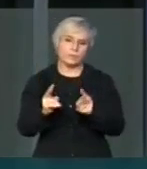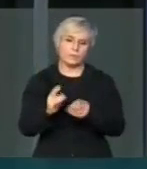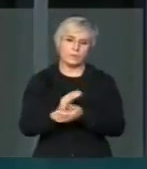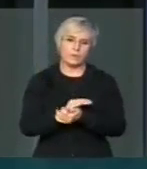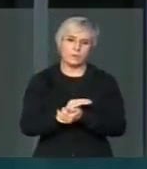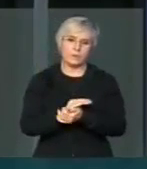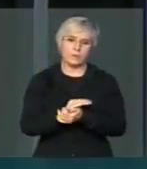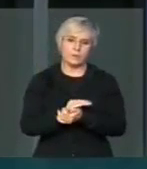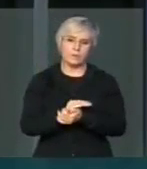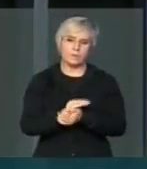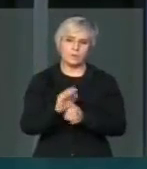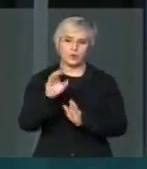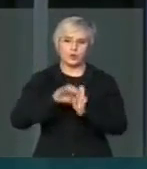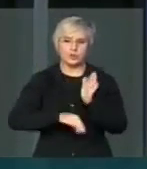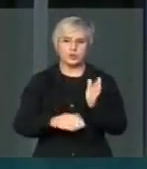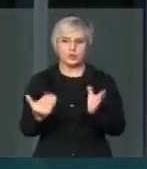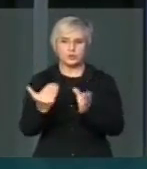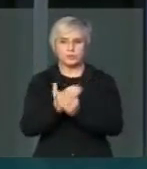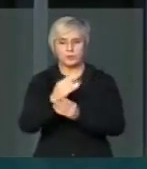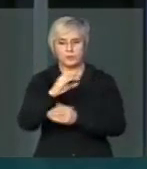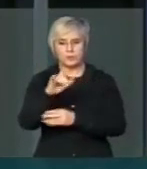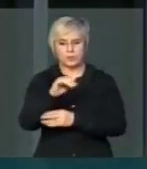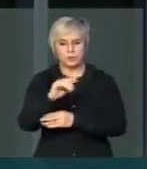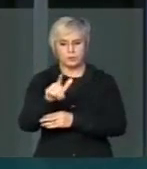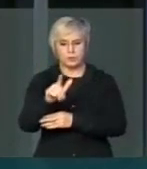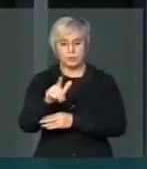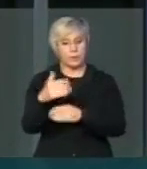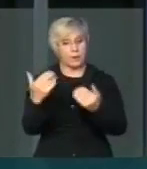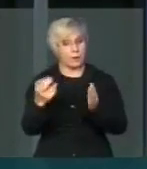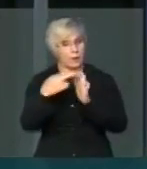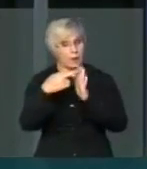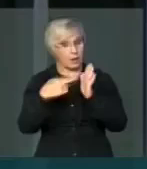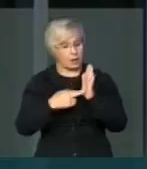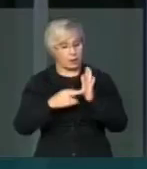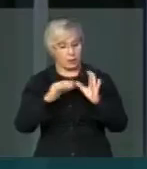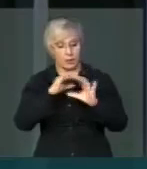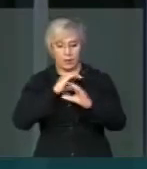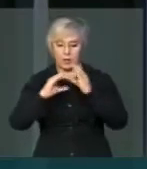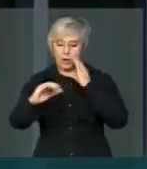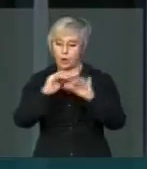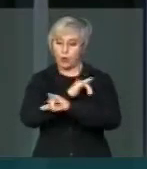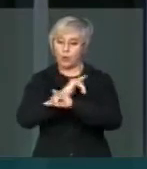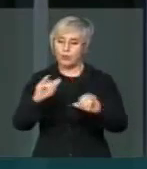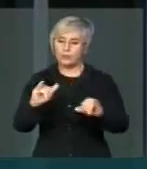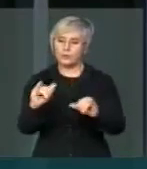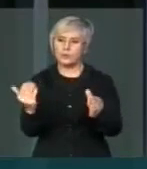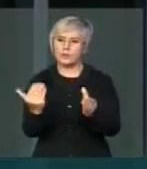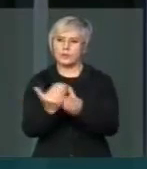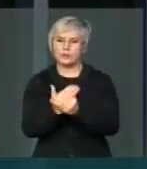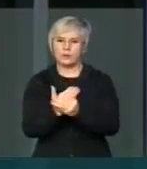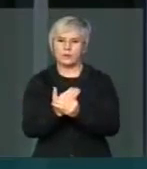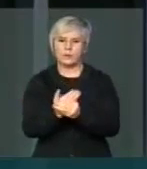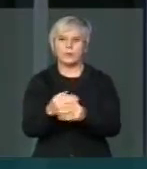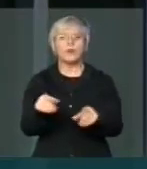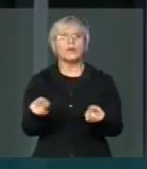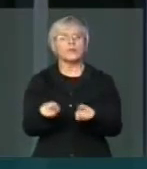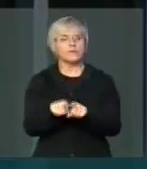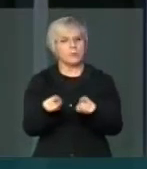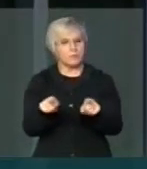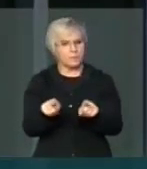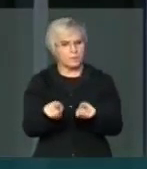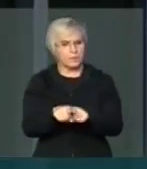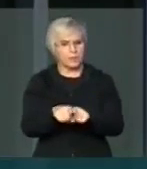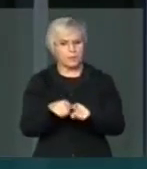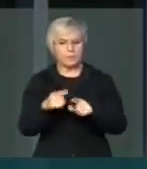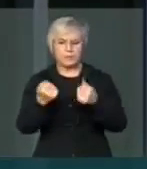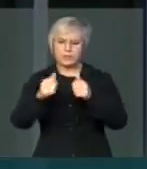subsidiária do Código de Processo Civil. Quanto ao regramento da comunicação dos atos processuais, a reforma processual também carece